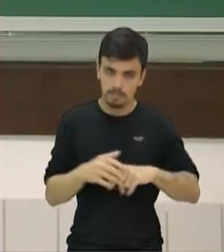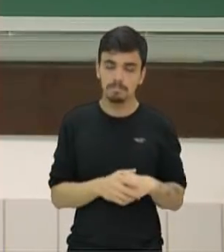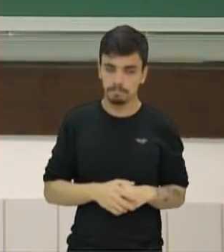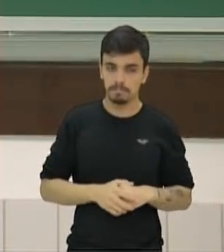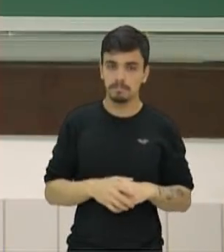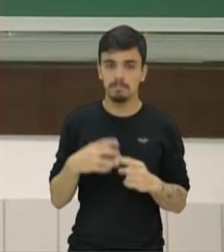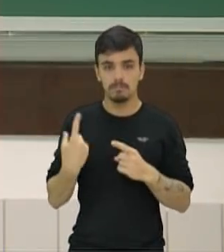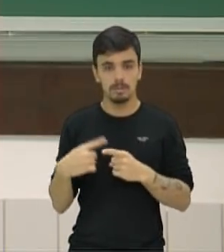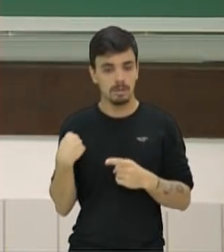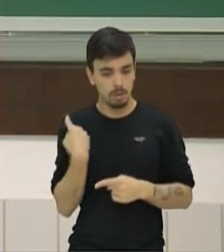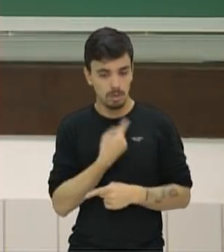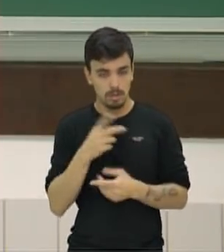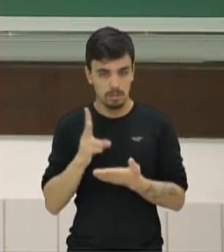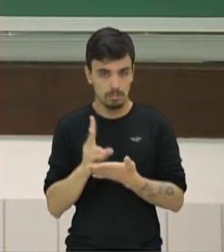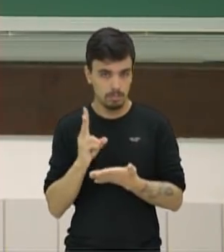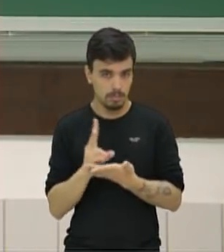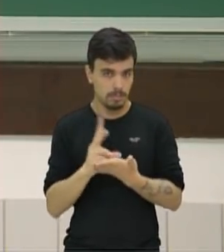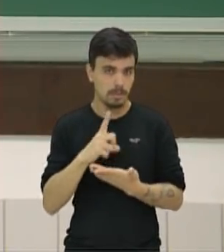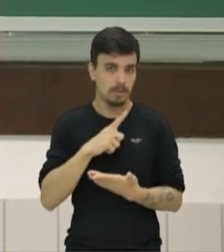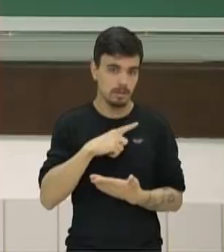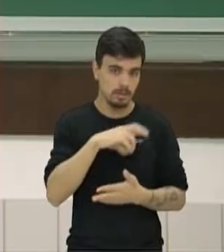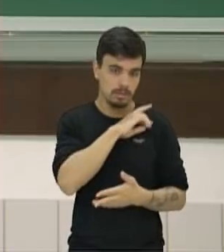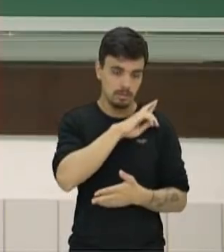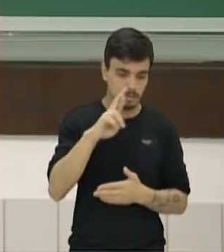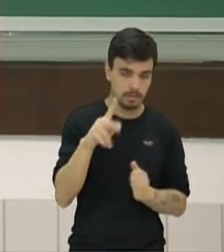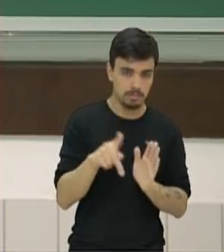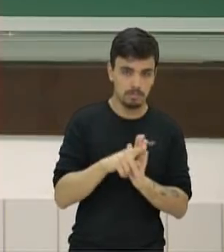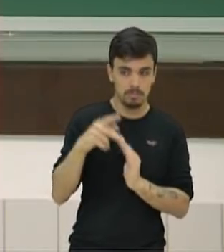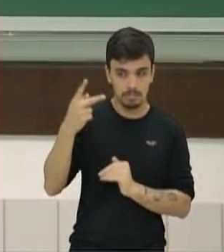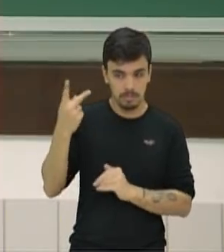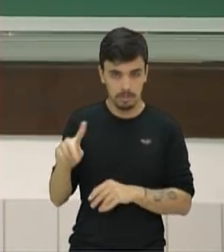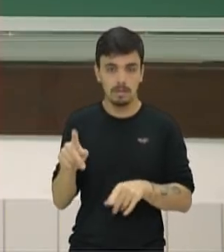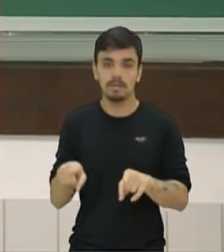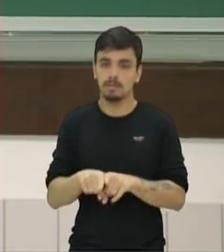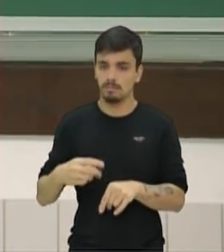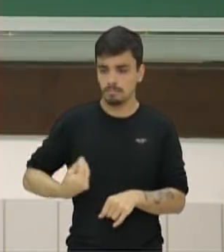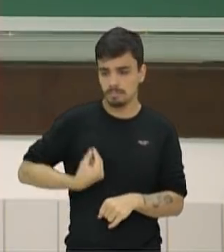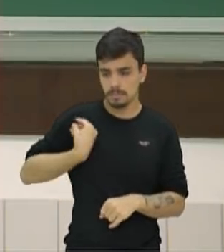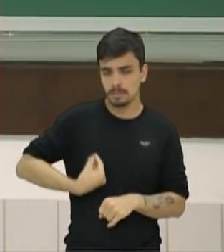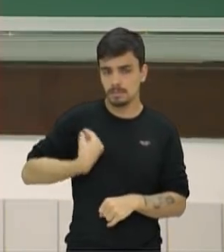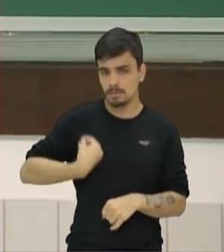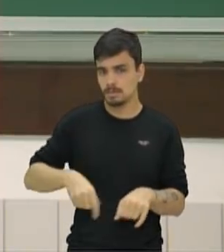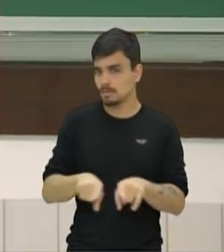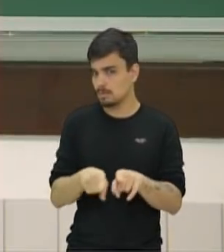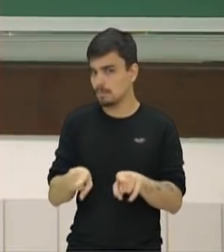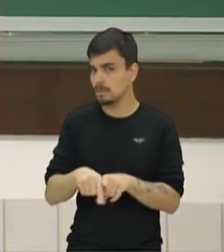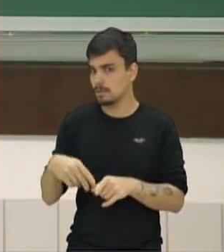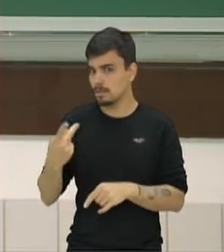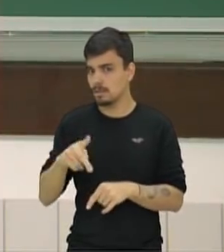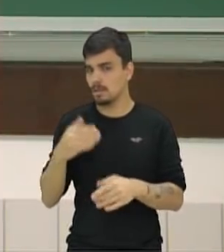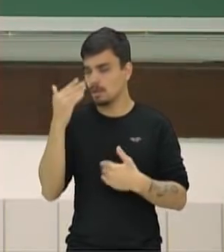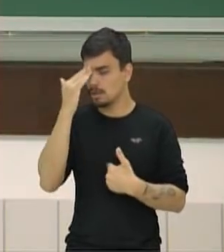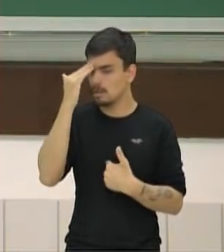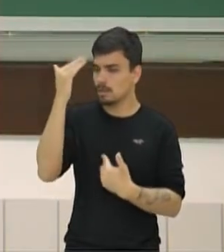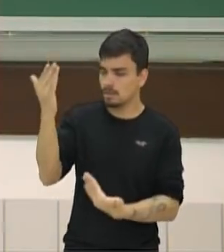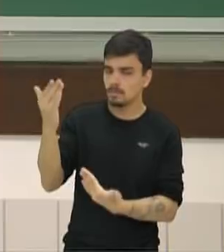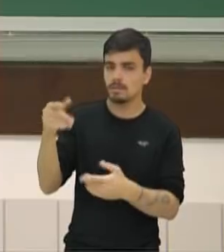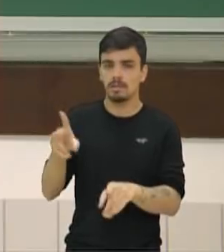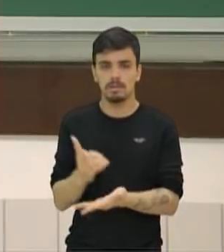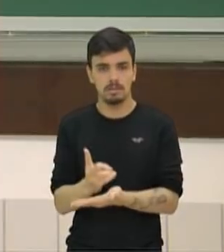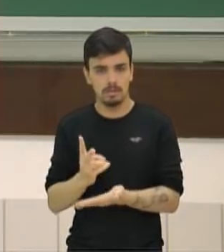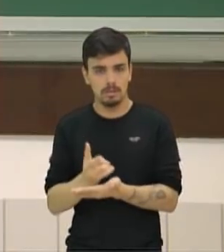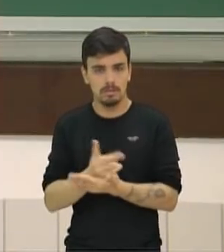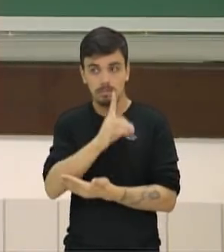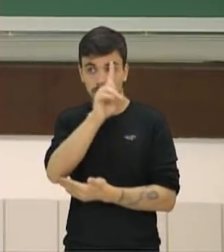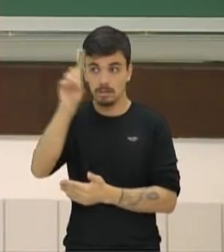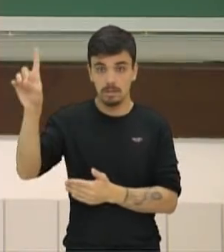Porque os nossos povos indígenas também têm a questão de religião muito presente, né? Eles trabalham com a questão, né, de agradecer, né, os